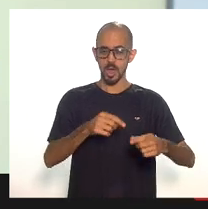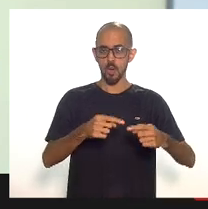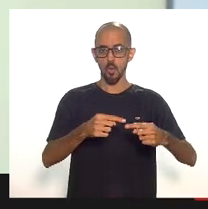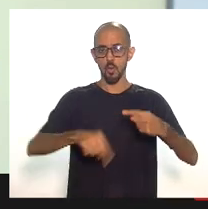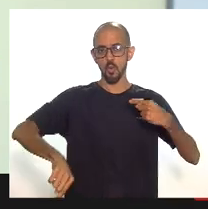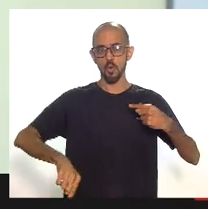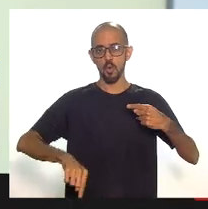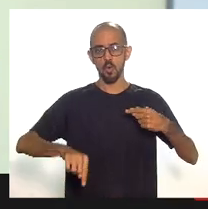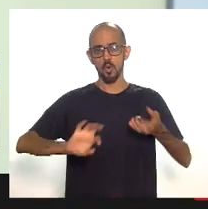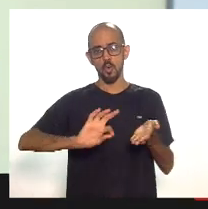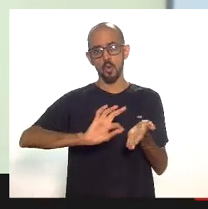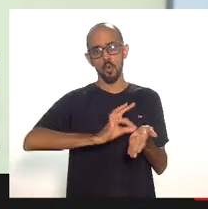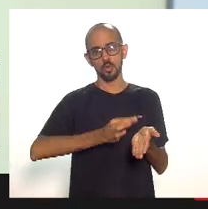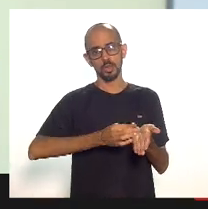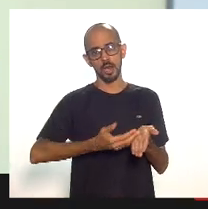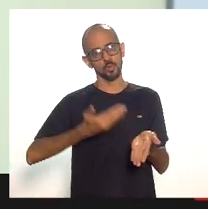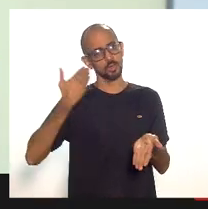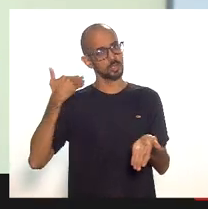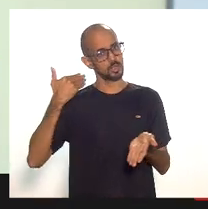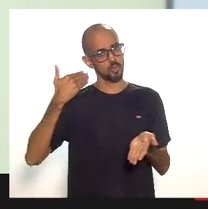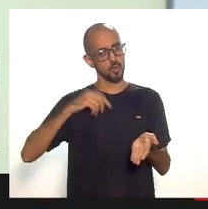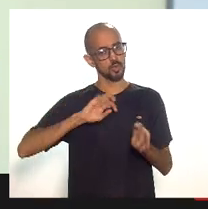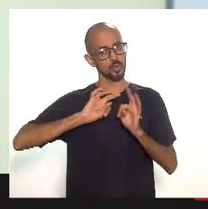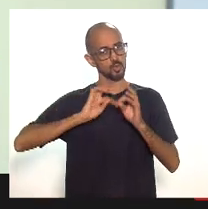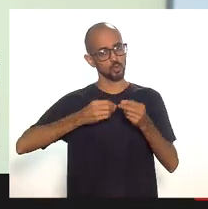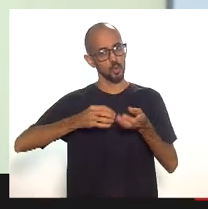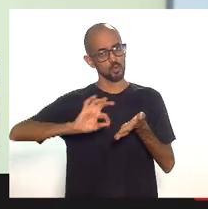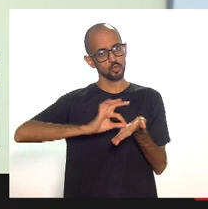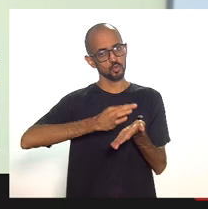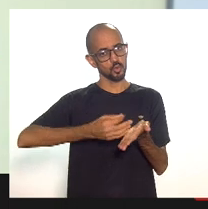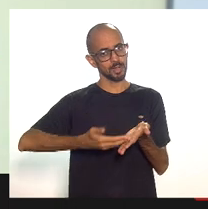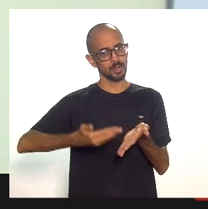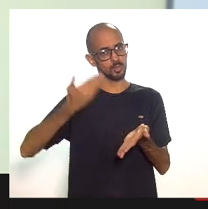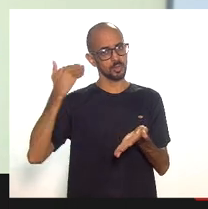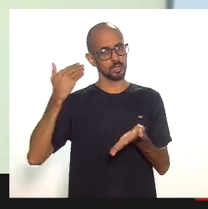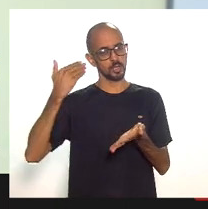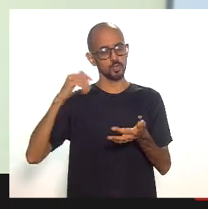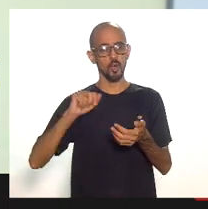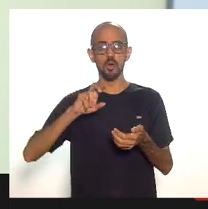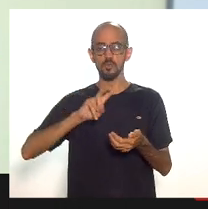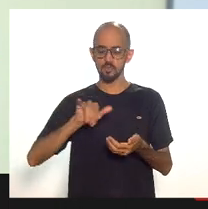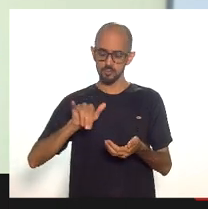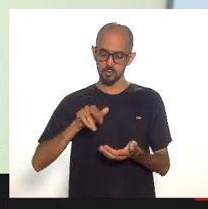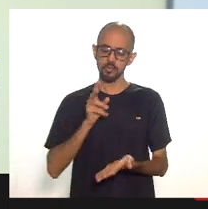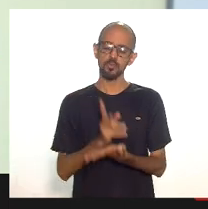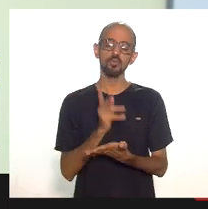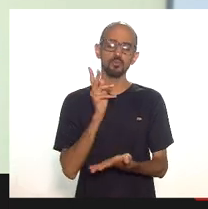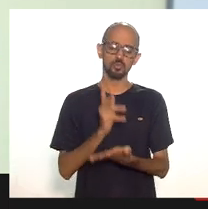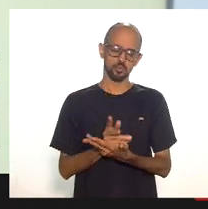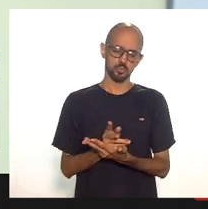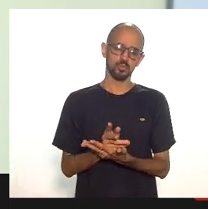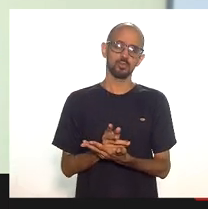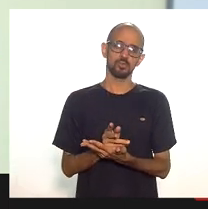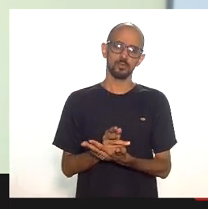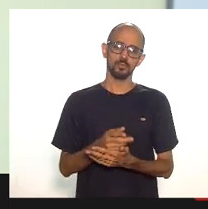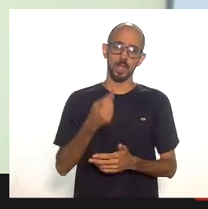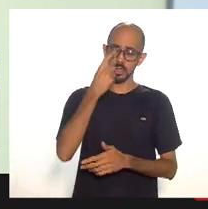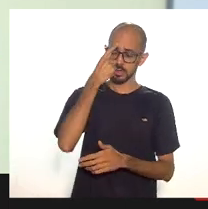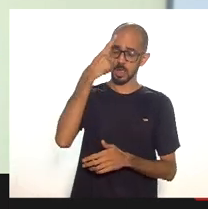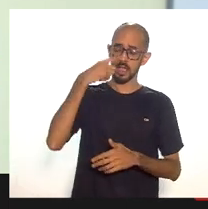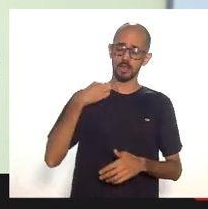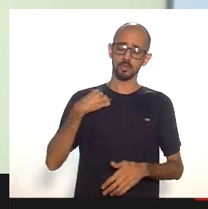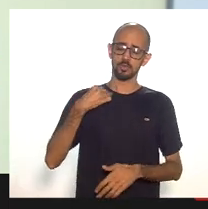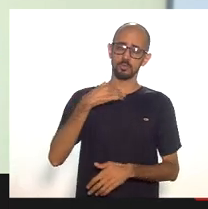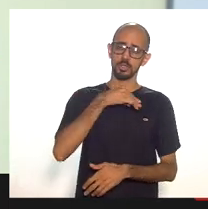já existentes. Então, todos os contratos já existentes, eles foram preservados. A ideia do Ministério